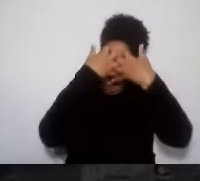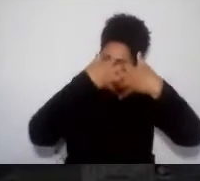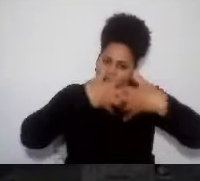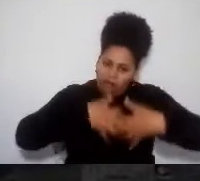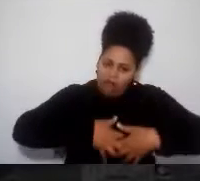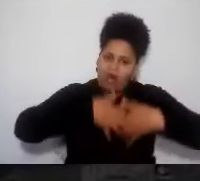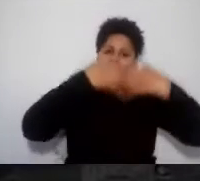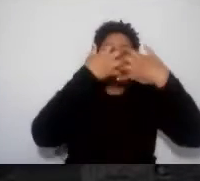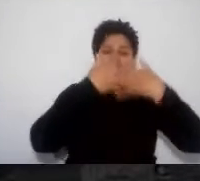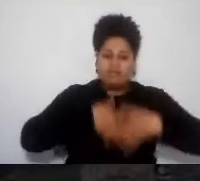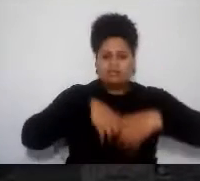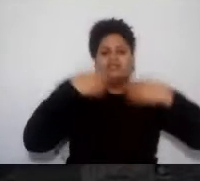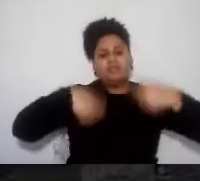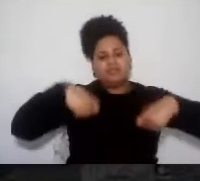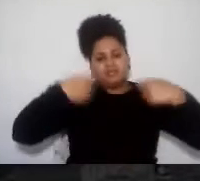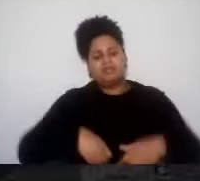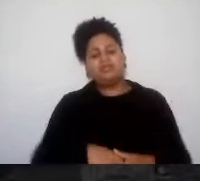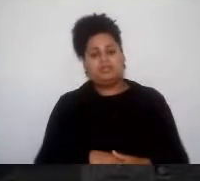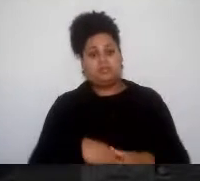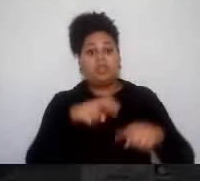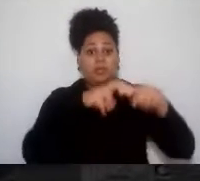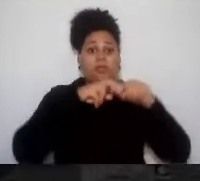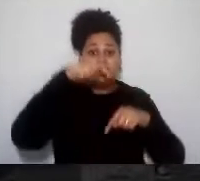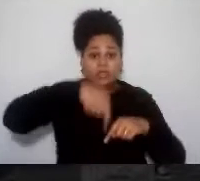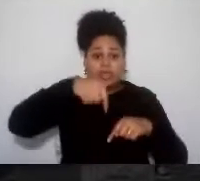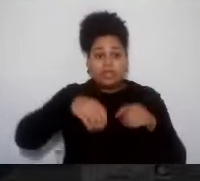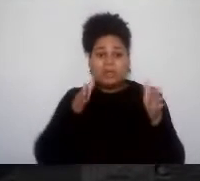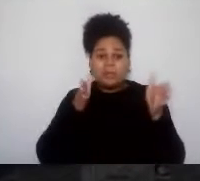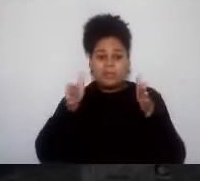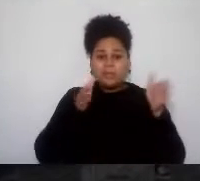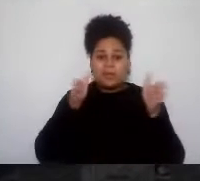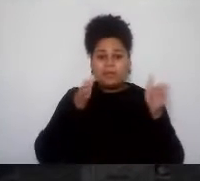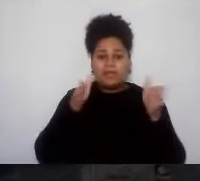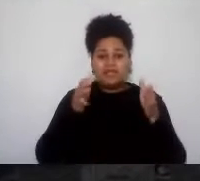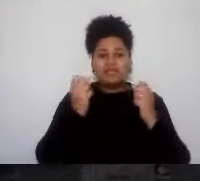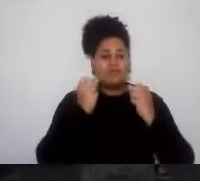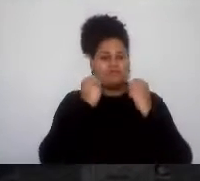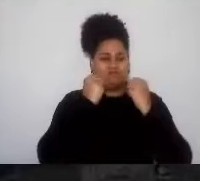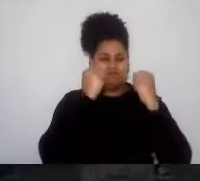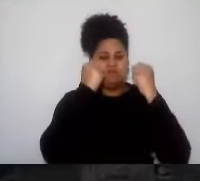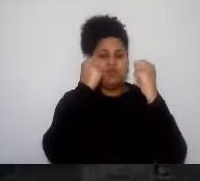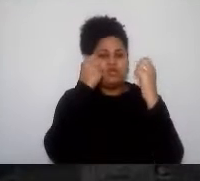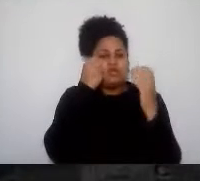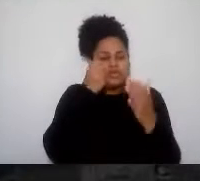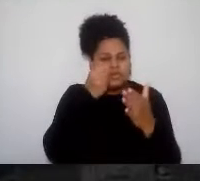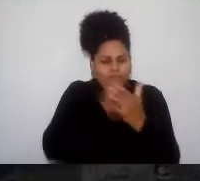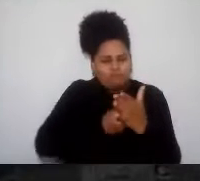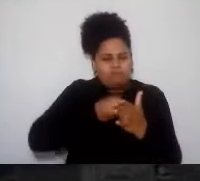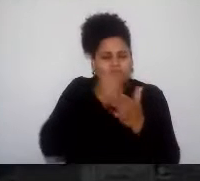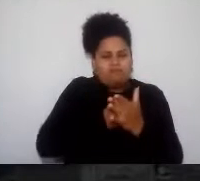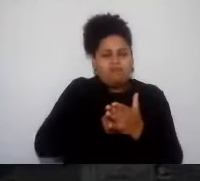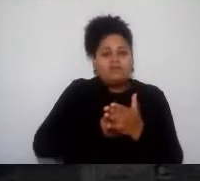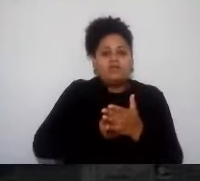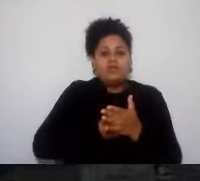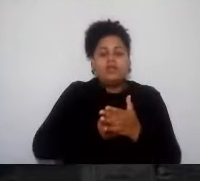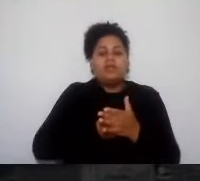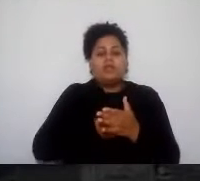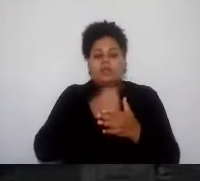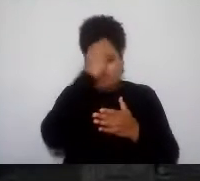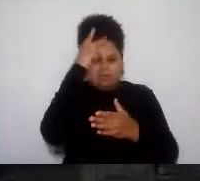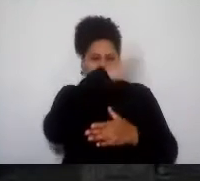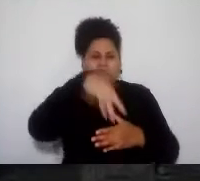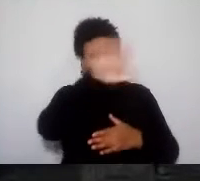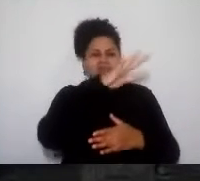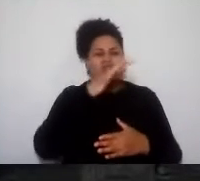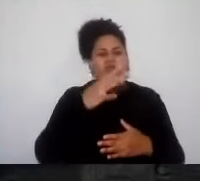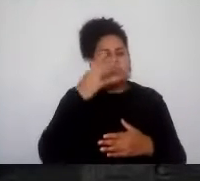Então, esse momento é um momento de enfrentamento ao desgoverno, enfrentamento ao negacionismo,